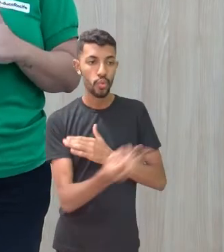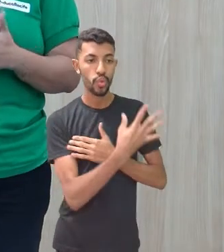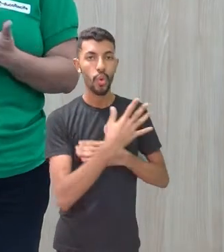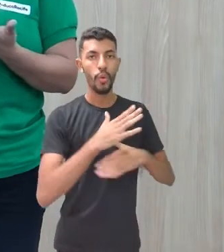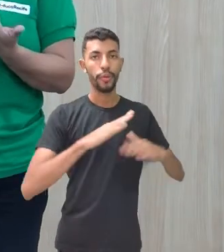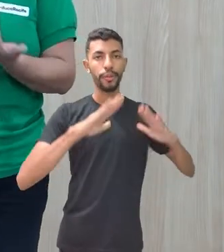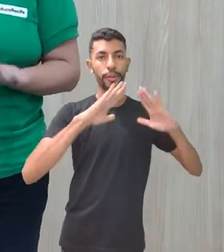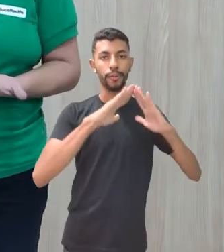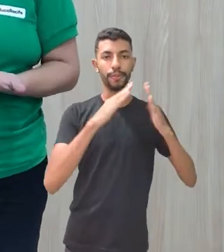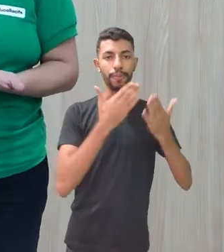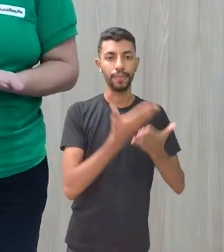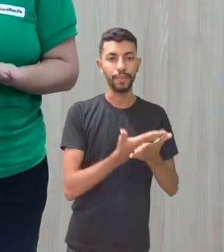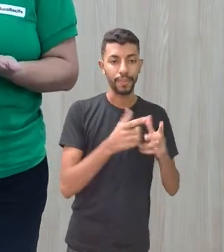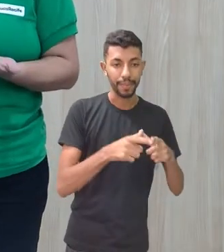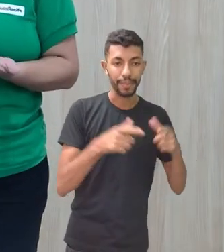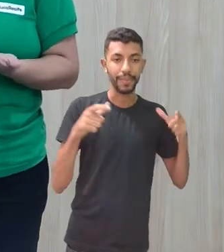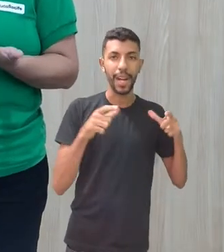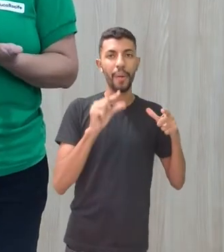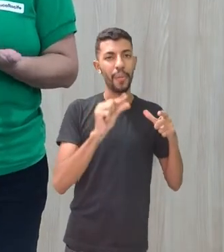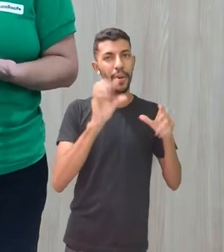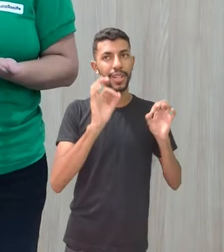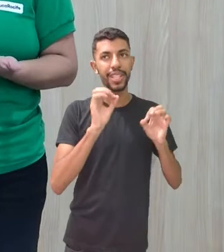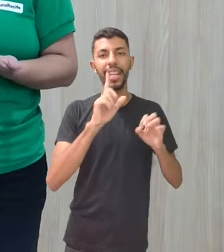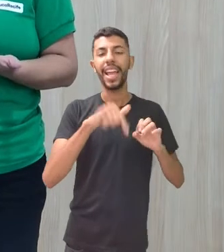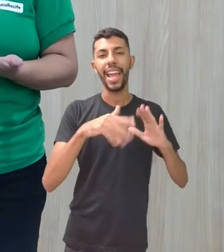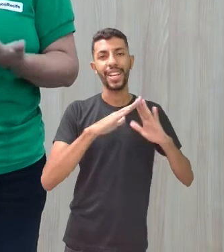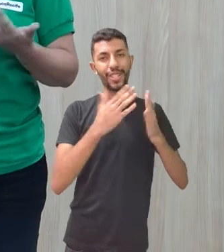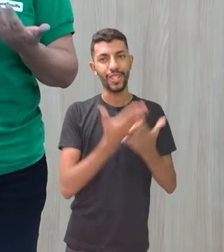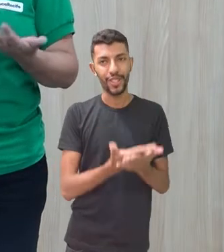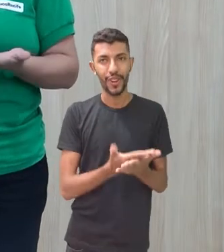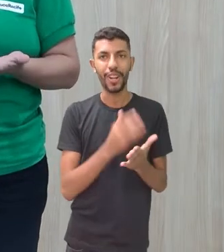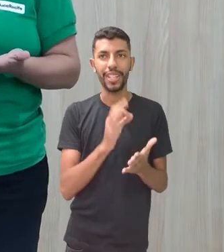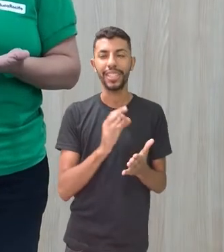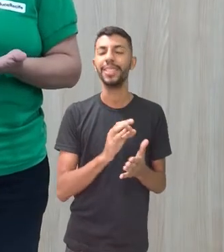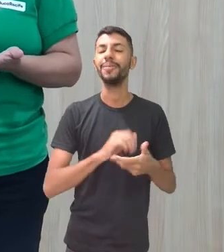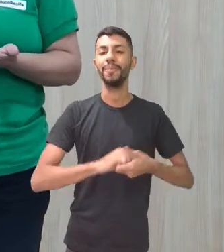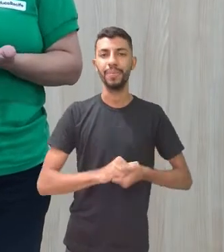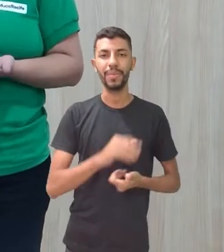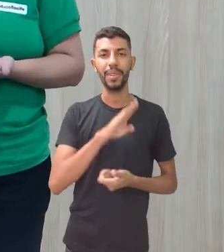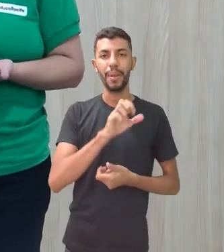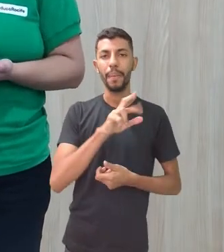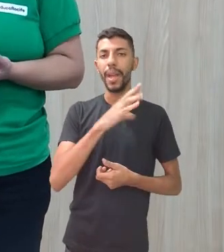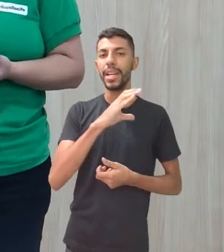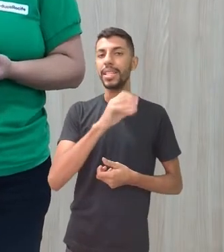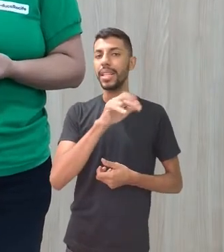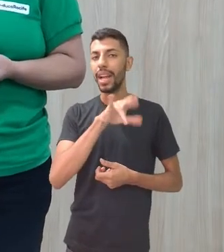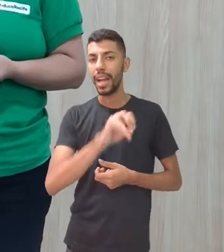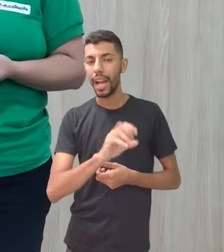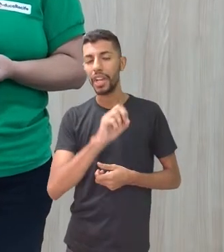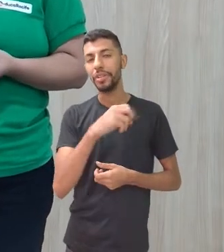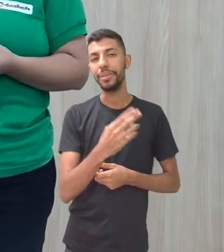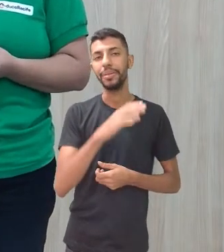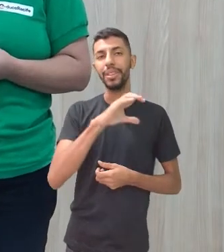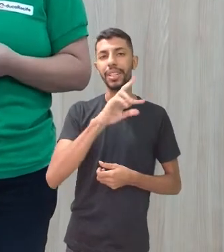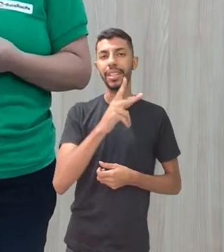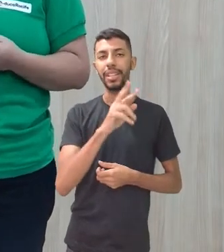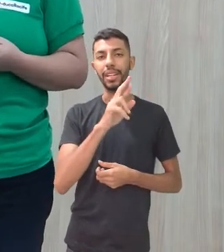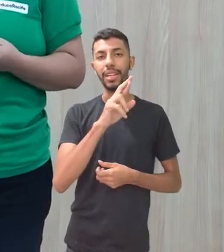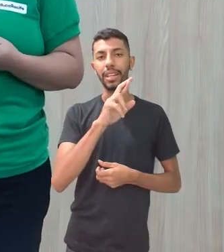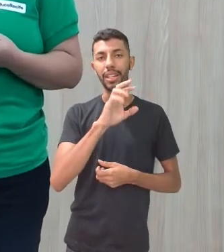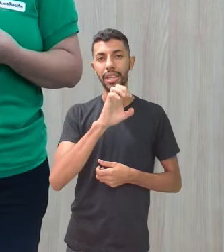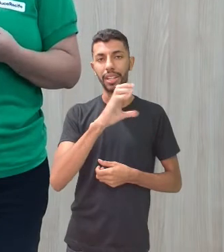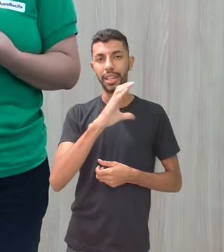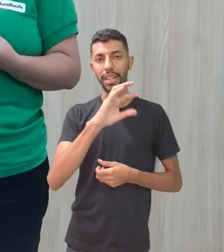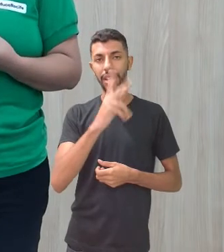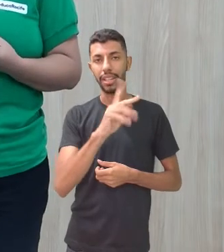sociedade um pouquinho maior, que é a escola, que é o berçário, que é a creche. Não é? Então, esse